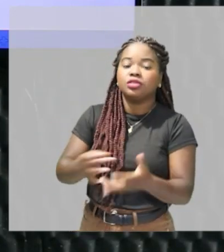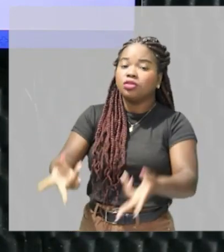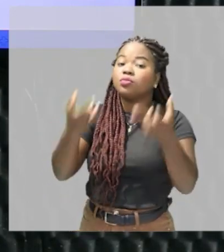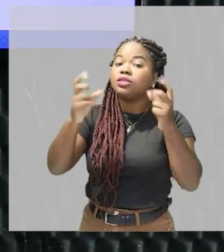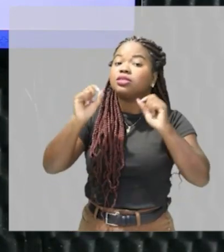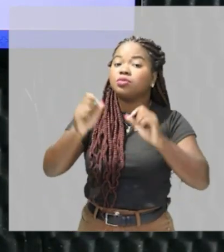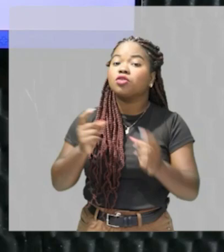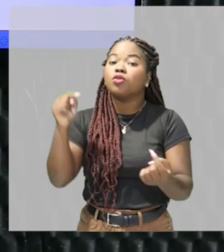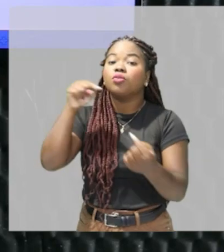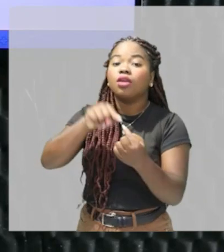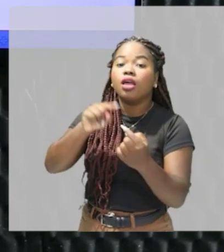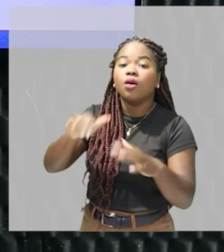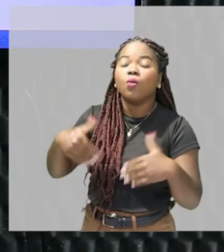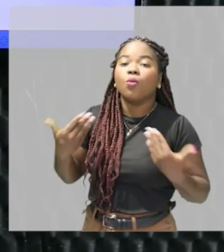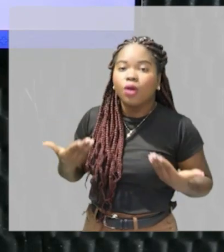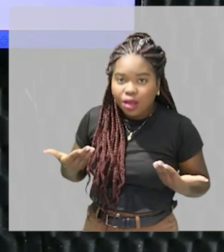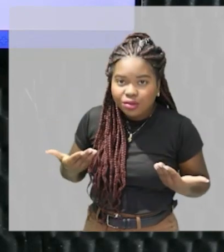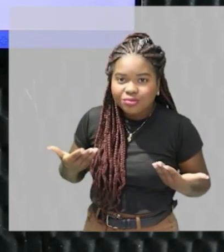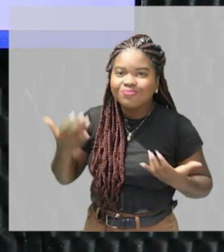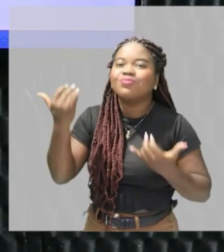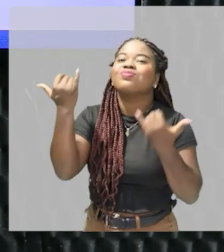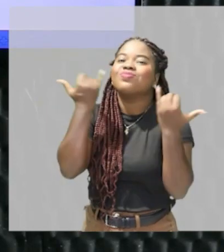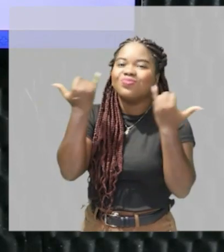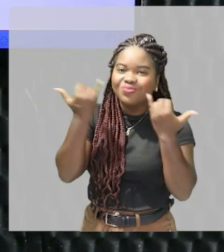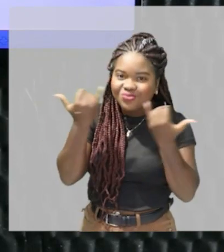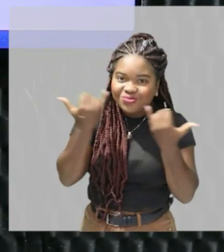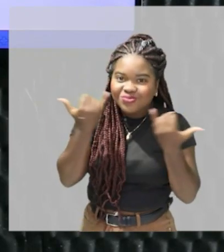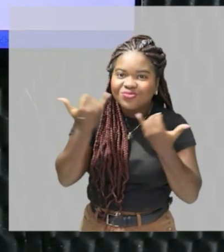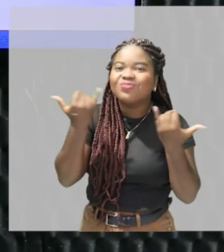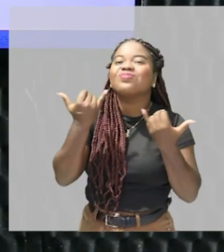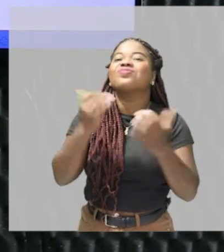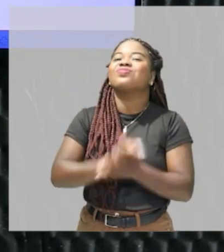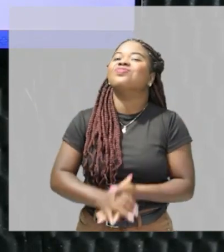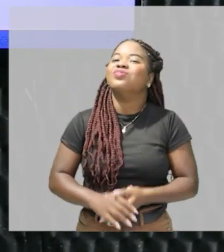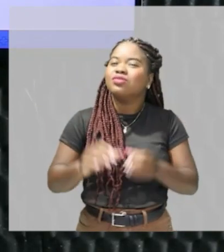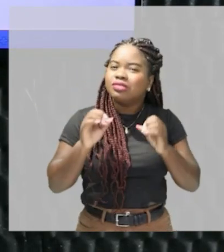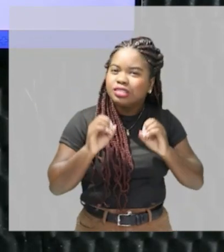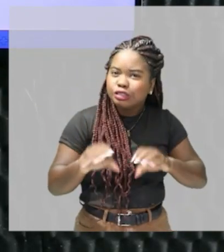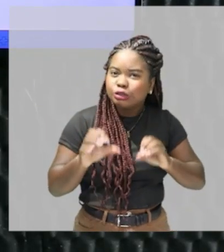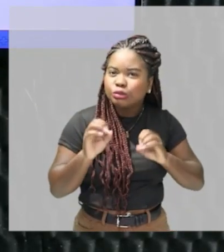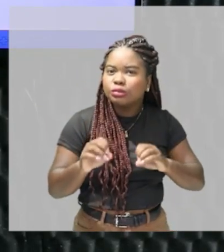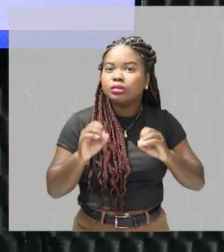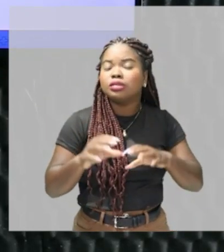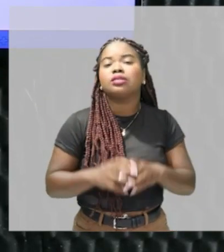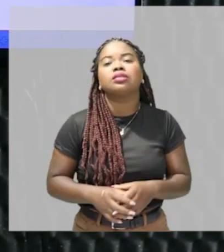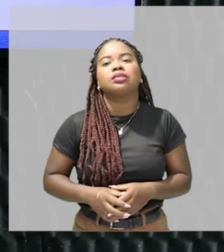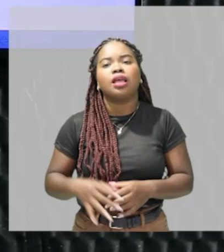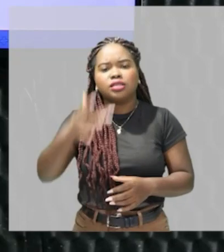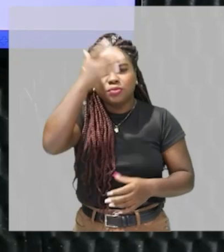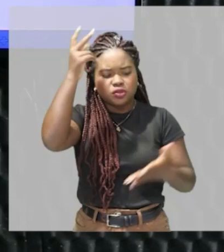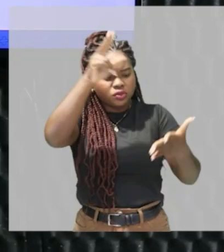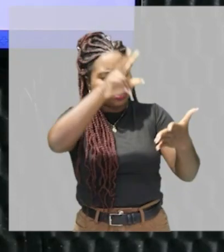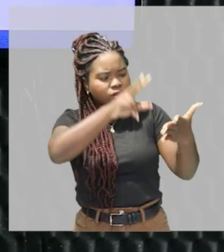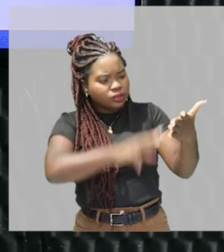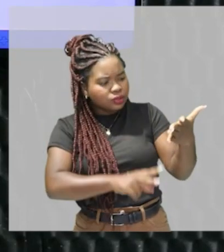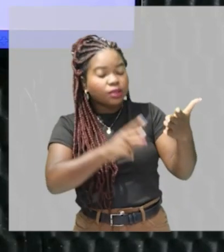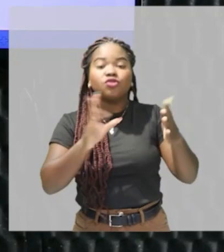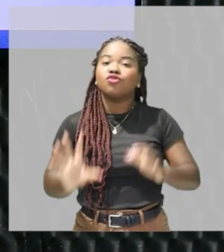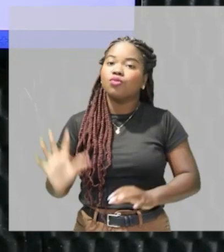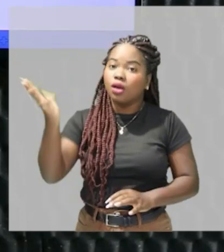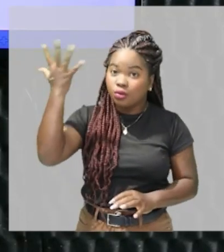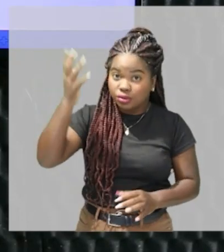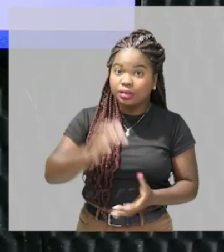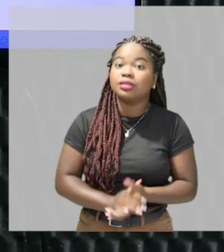objetivo desses textos é de informar, de educar os leitores a respeito de um evento